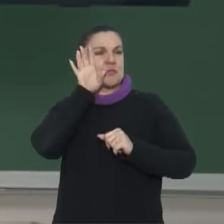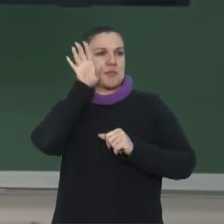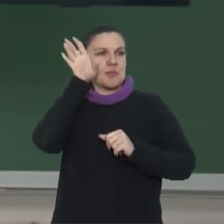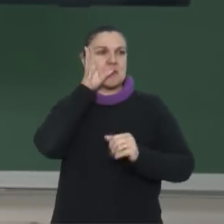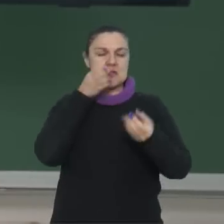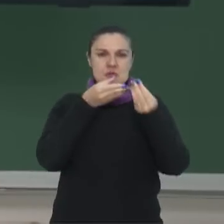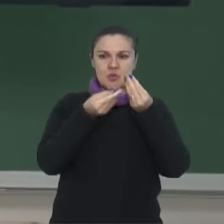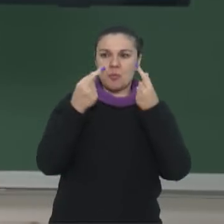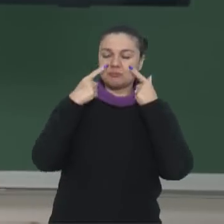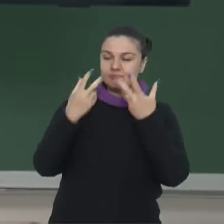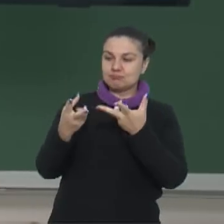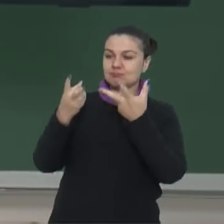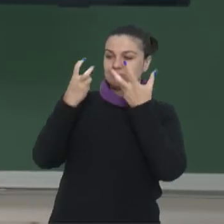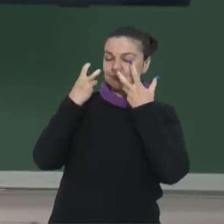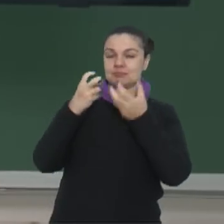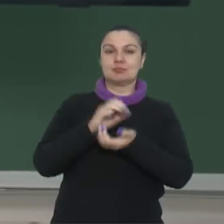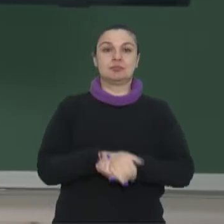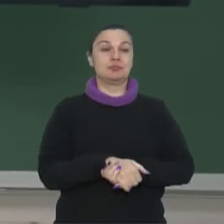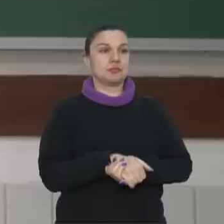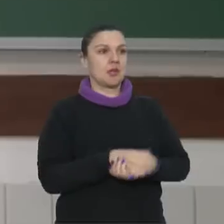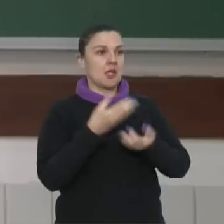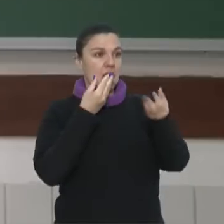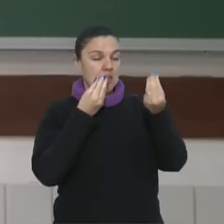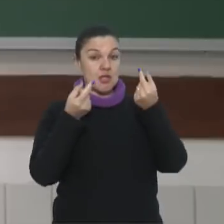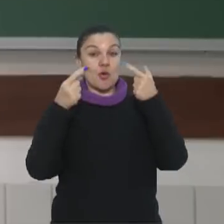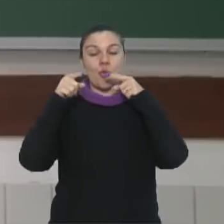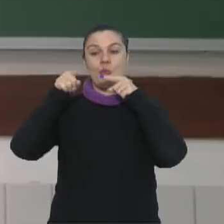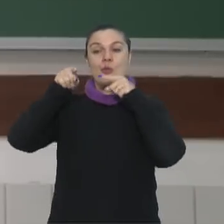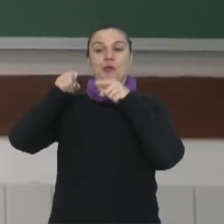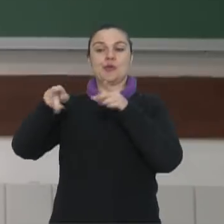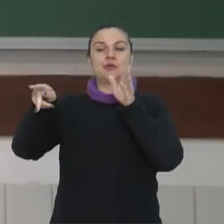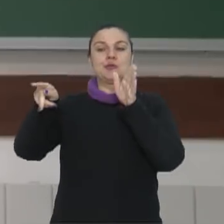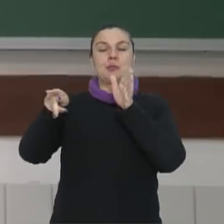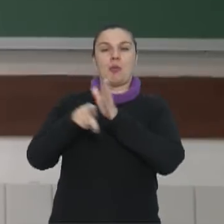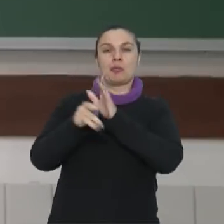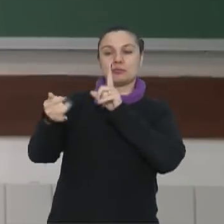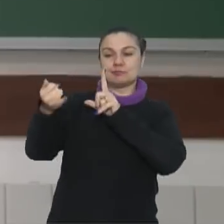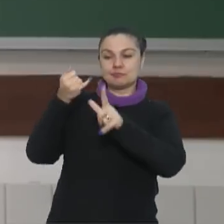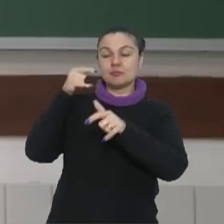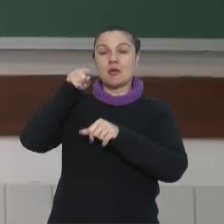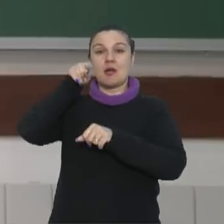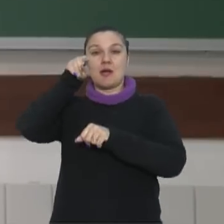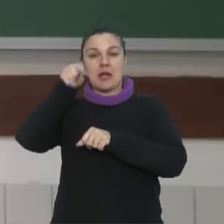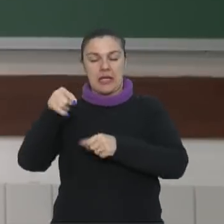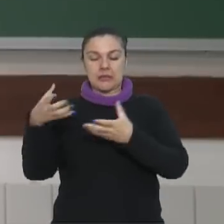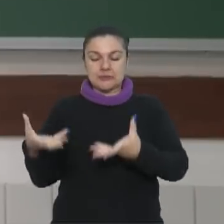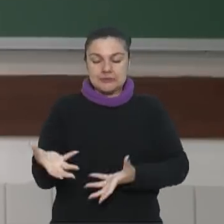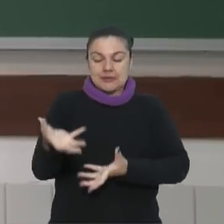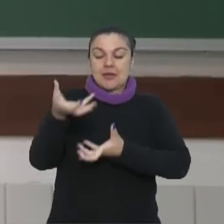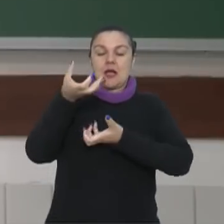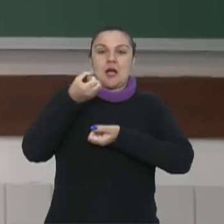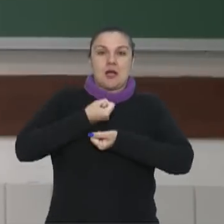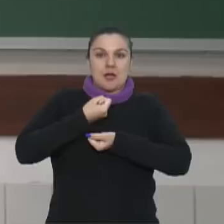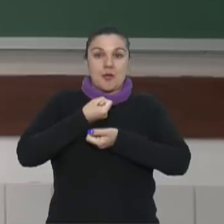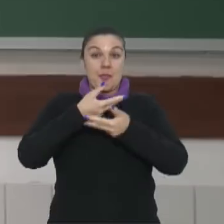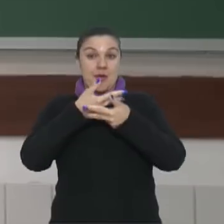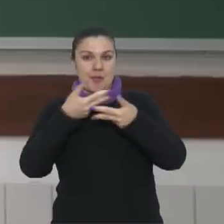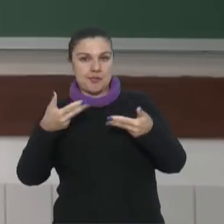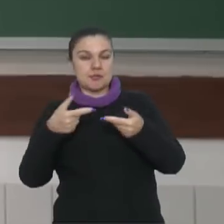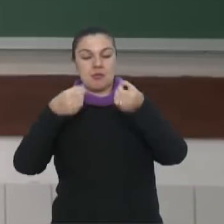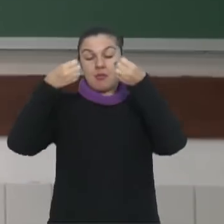a gente lê a imagem. E o quanto uma imagem, ela traz para nós algo, ela